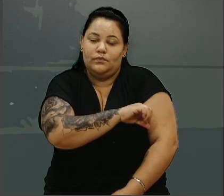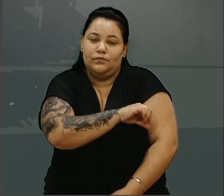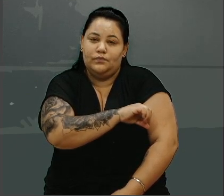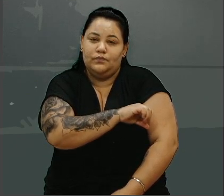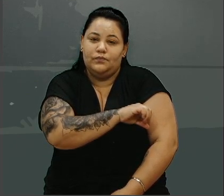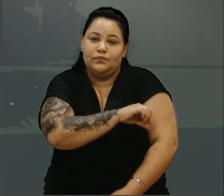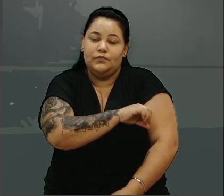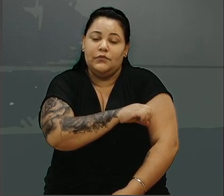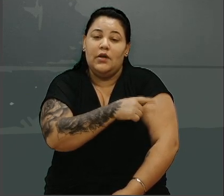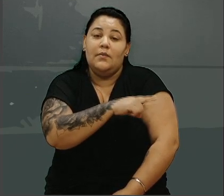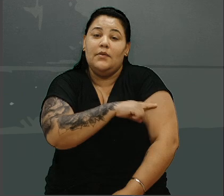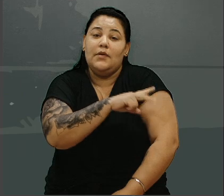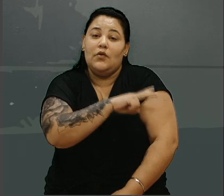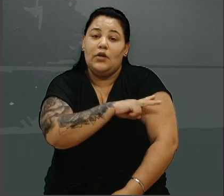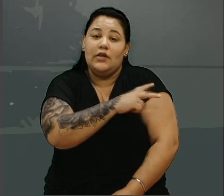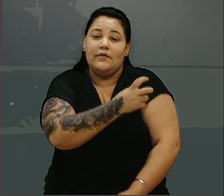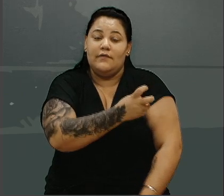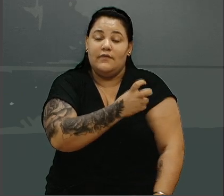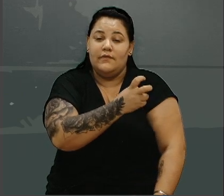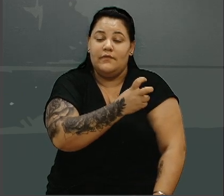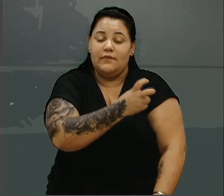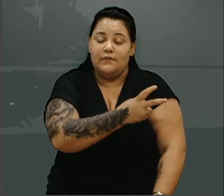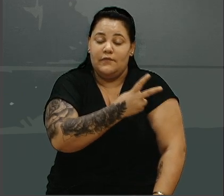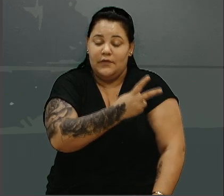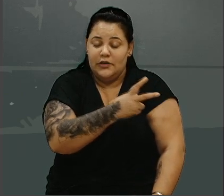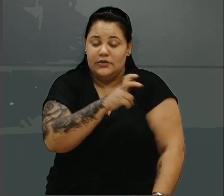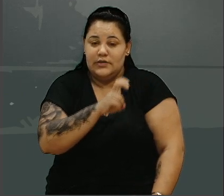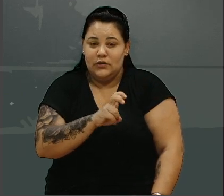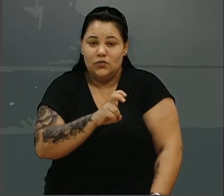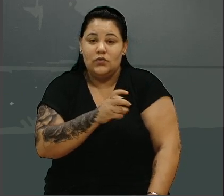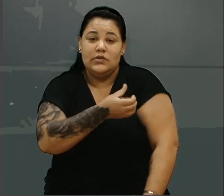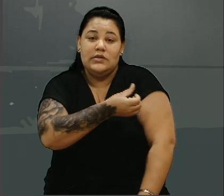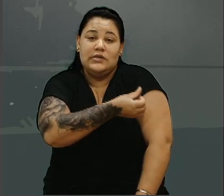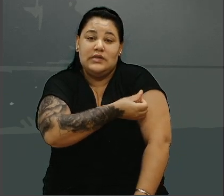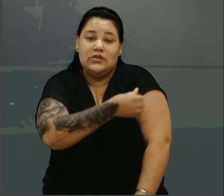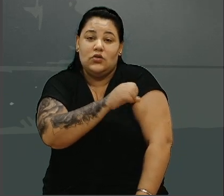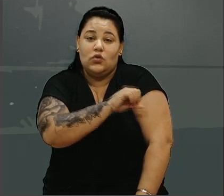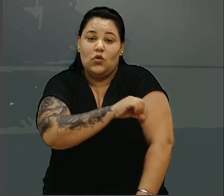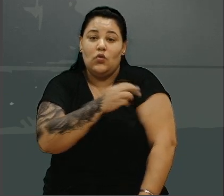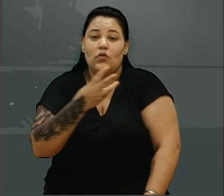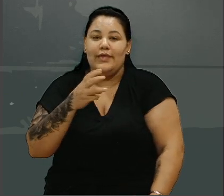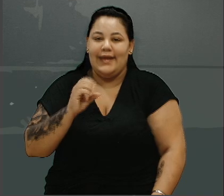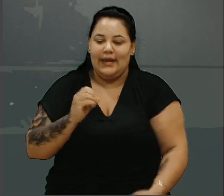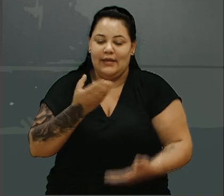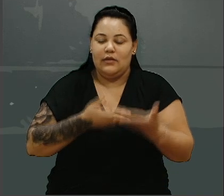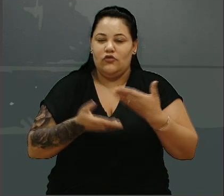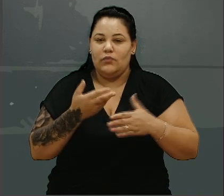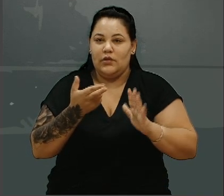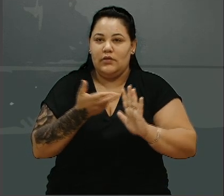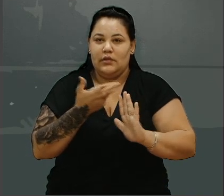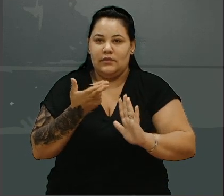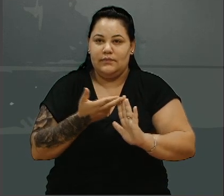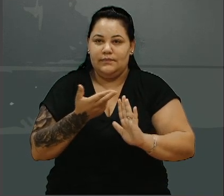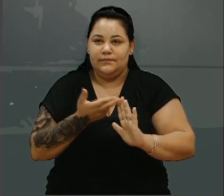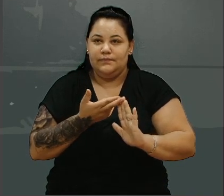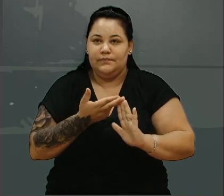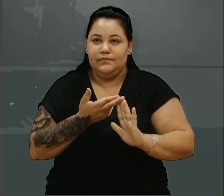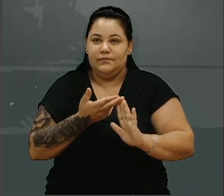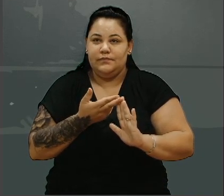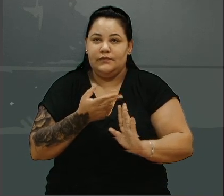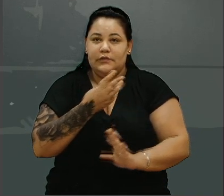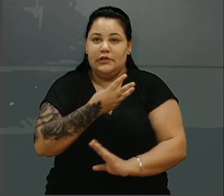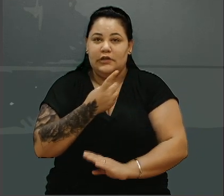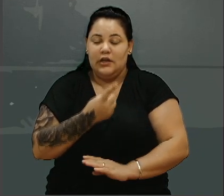1º ao 5º ano, 25, 6º ao 9º ano, 30. Atendimento à resolução número 31,